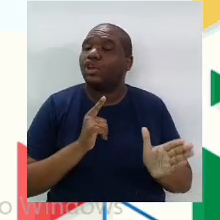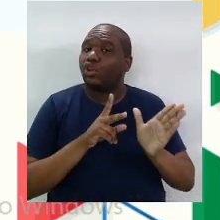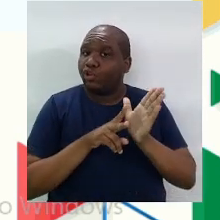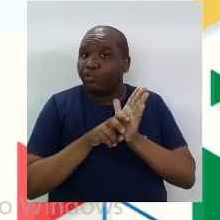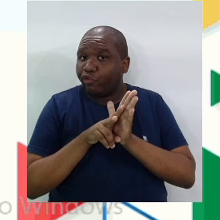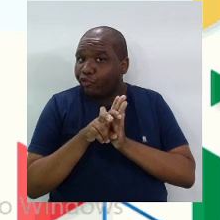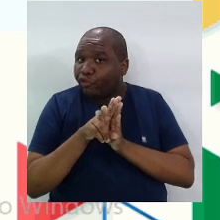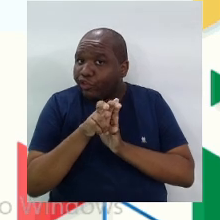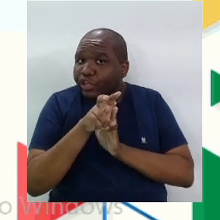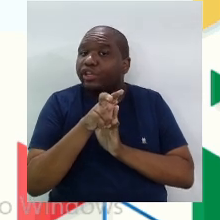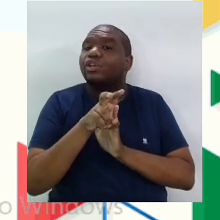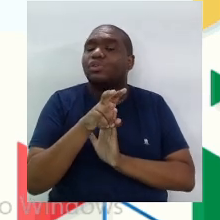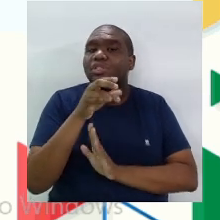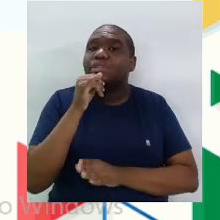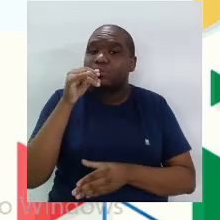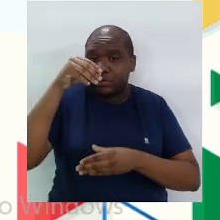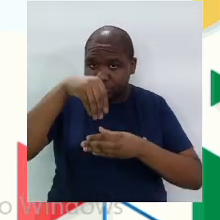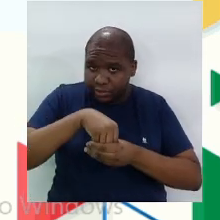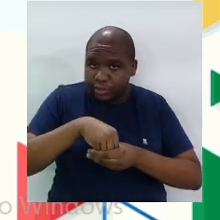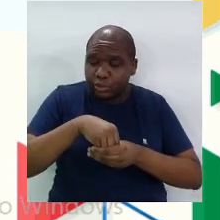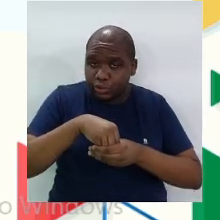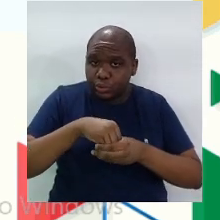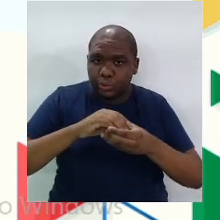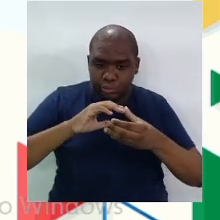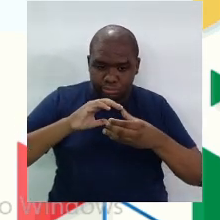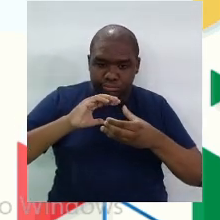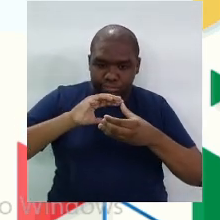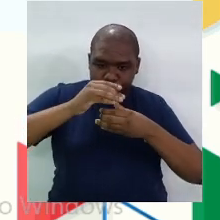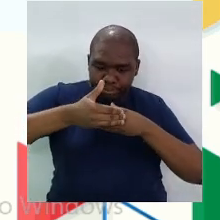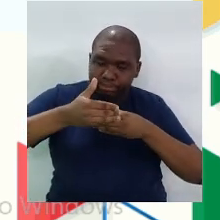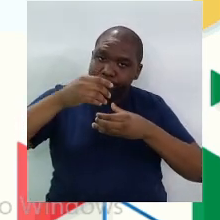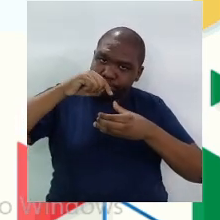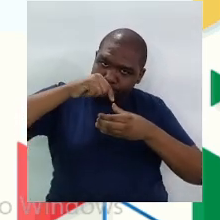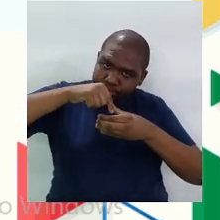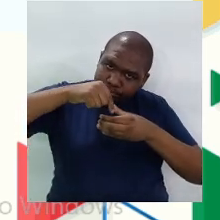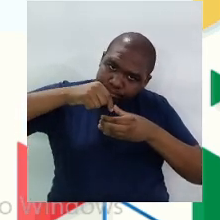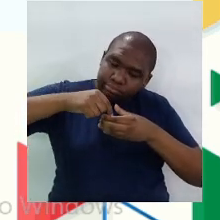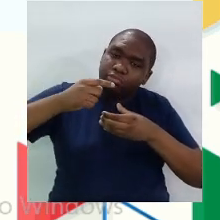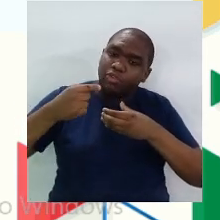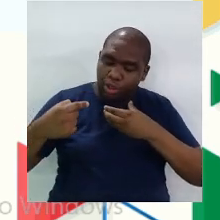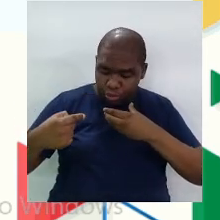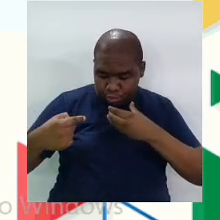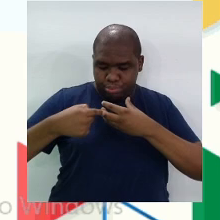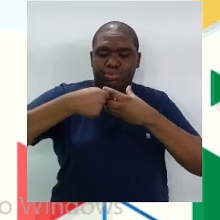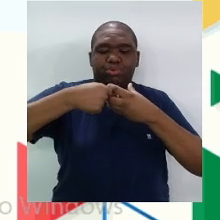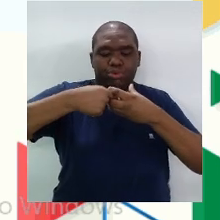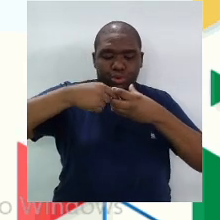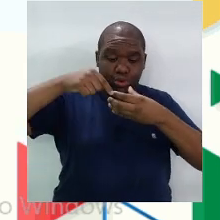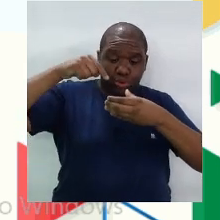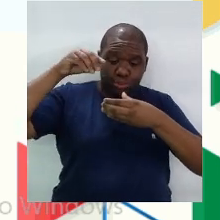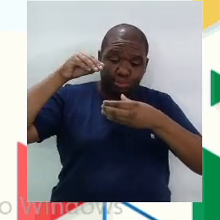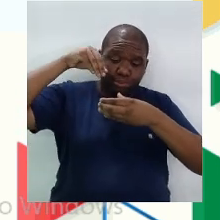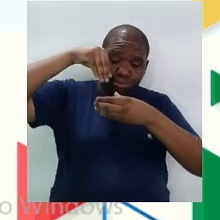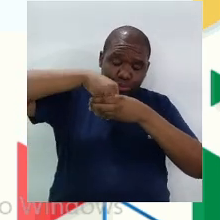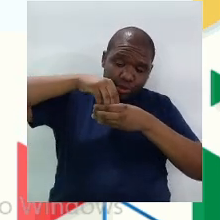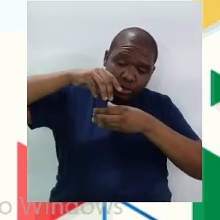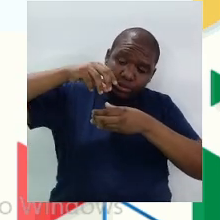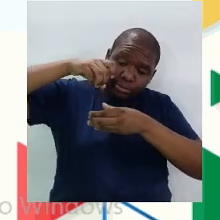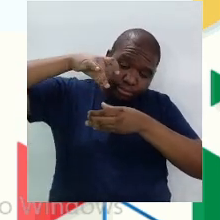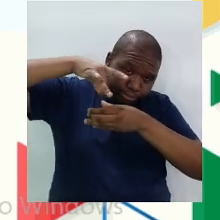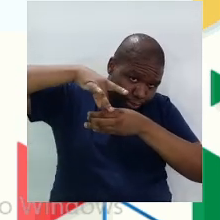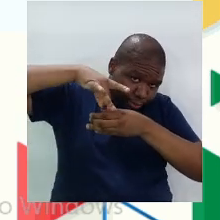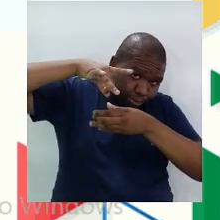né, ali a membrana plasmática, vai atingir justamente o núcleo, vai depositar o seu